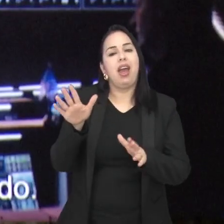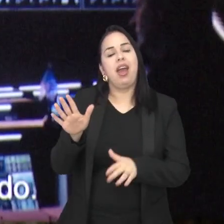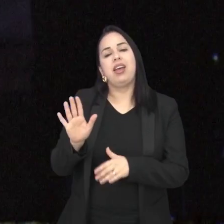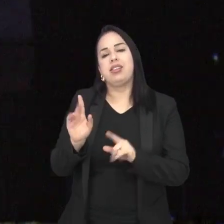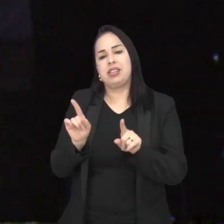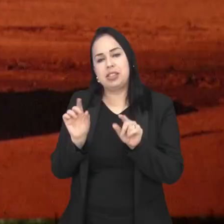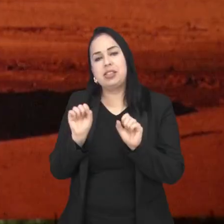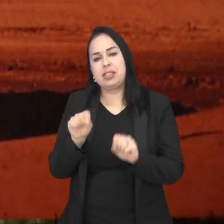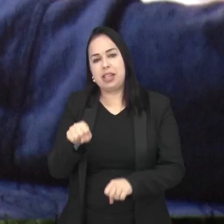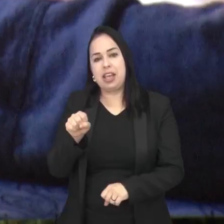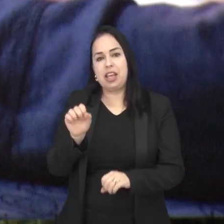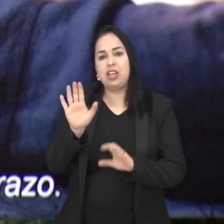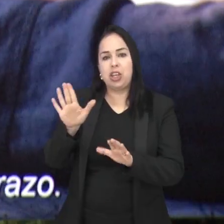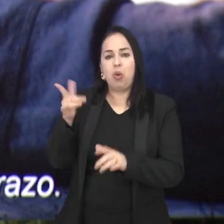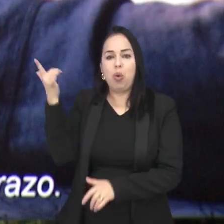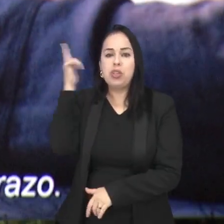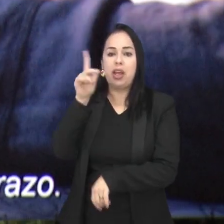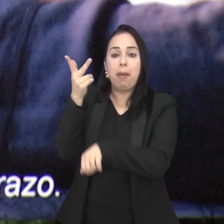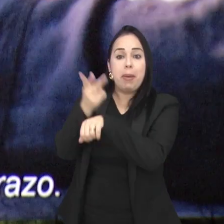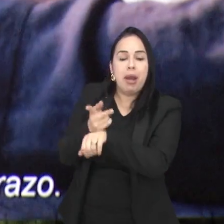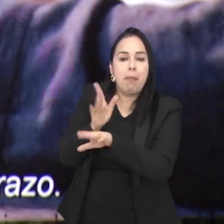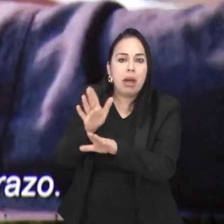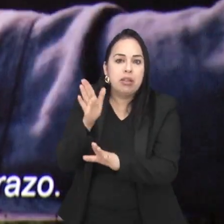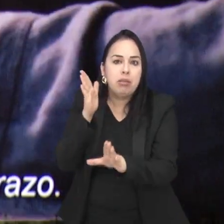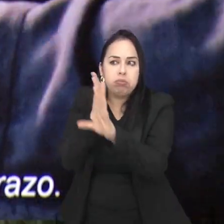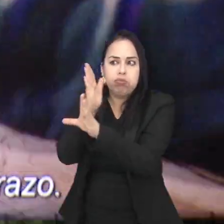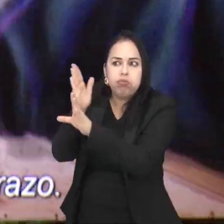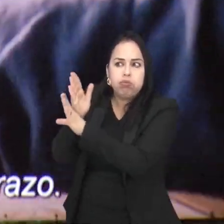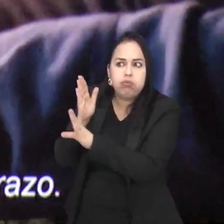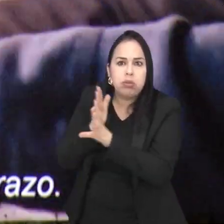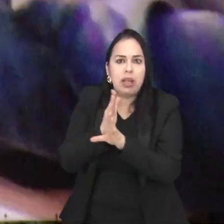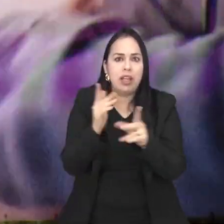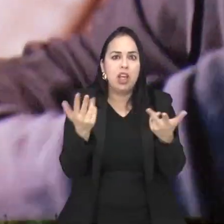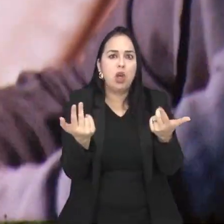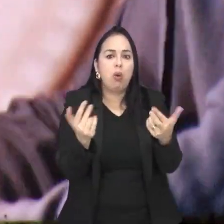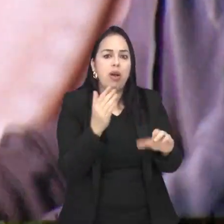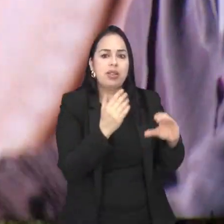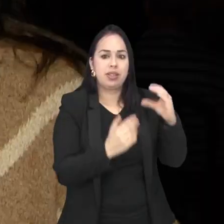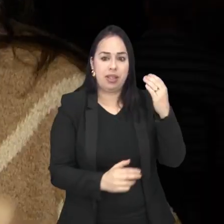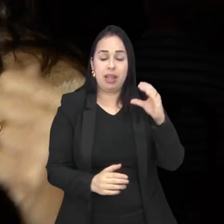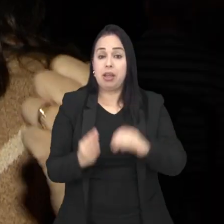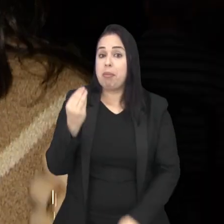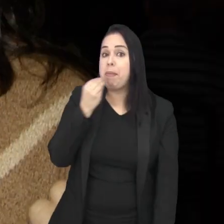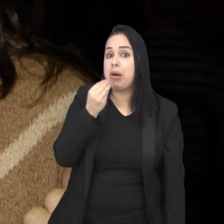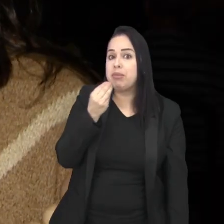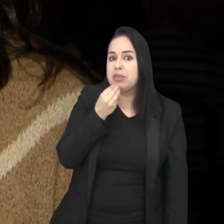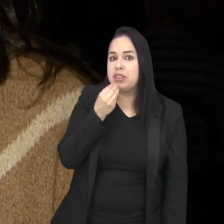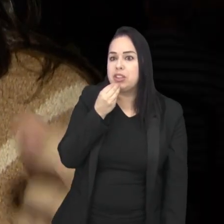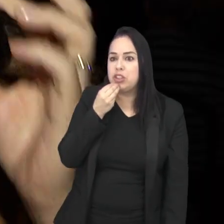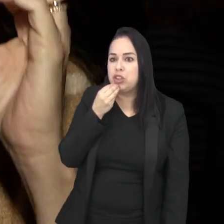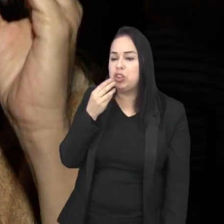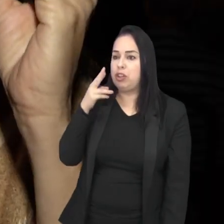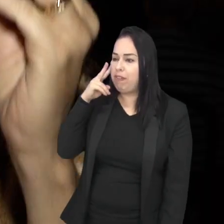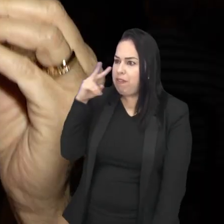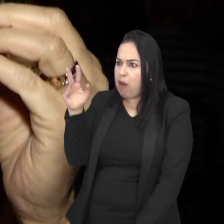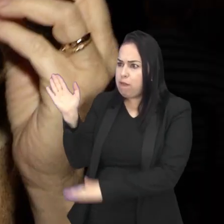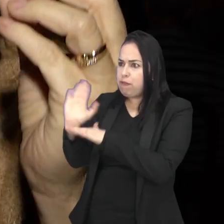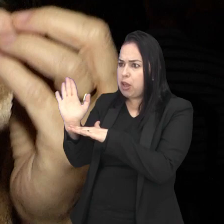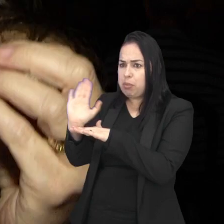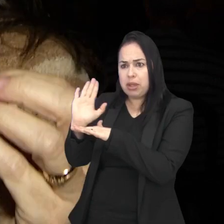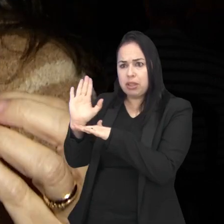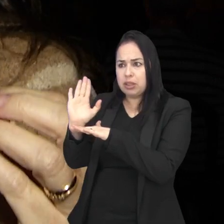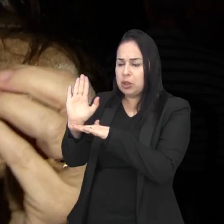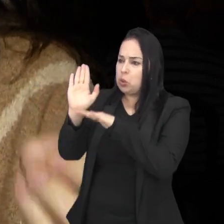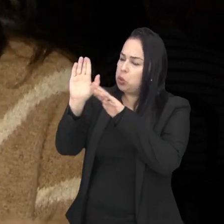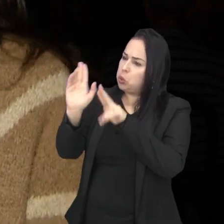uma ficção, mas muitos elementos são descobertas da ciência. Então eles estão tendo a oportunidade de olhar o filme